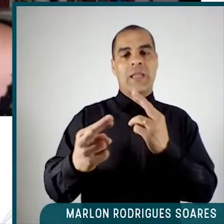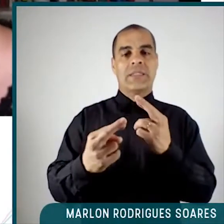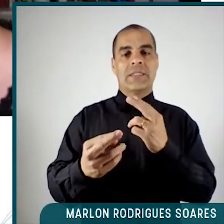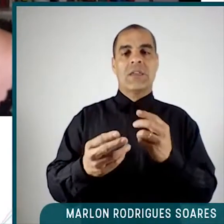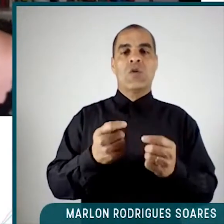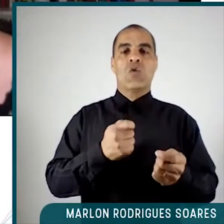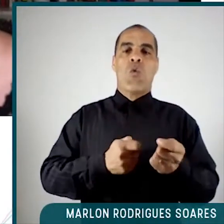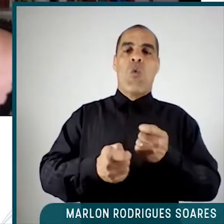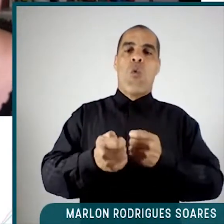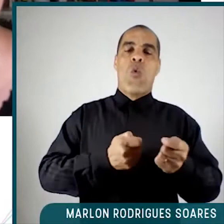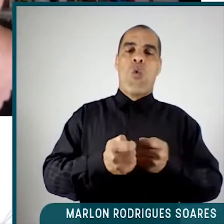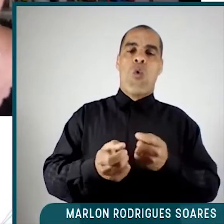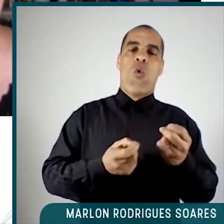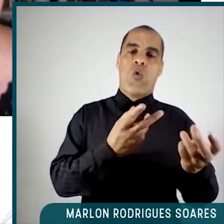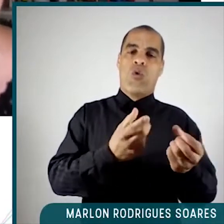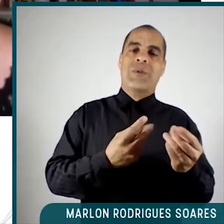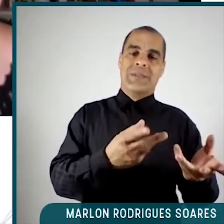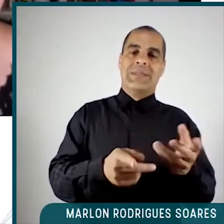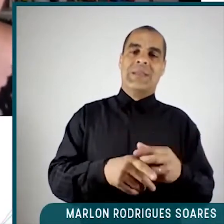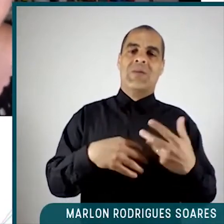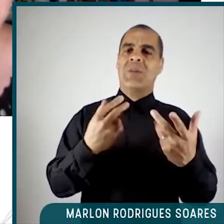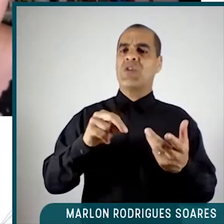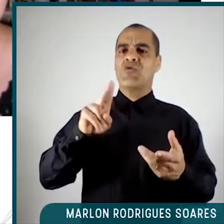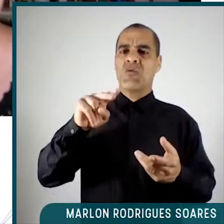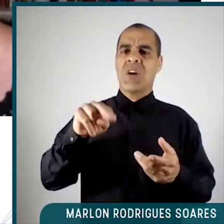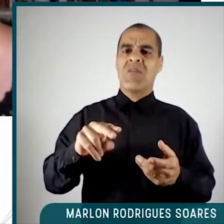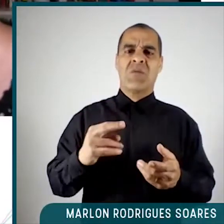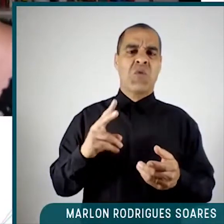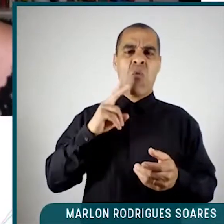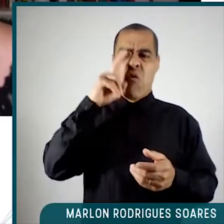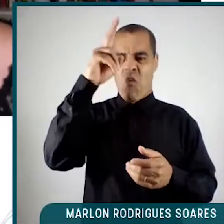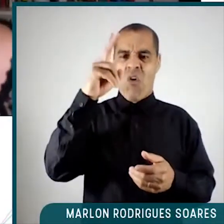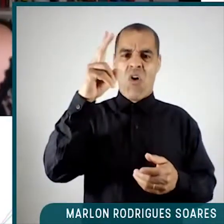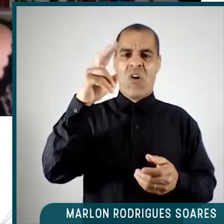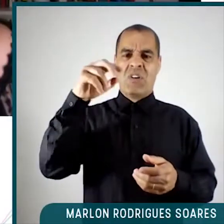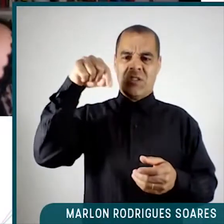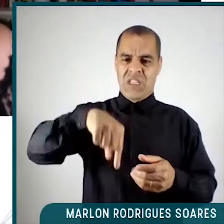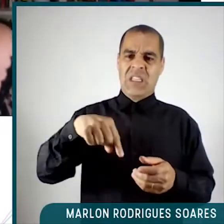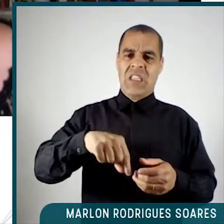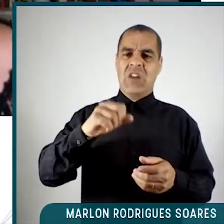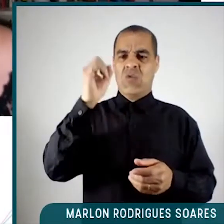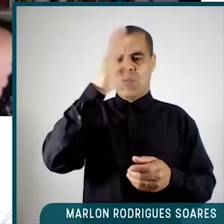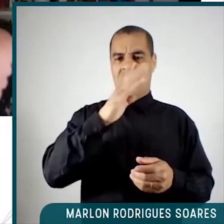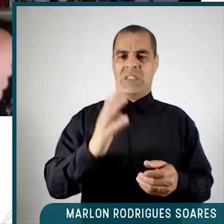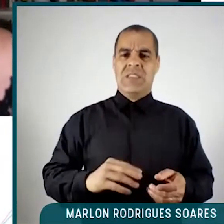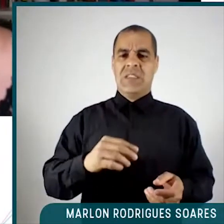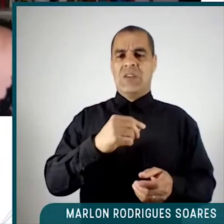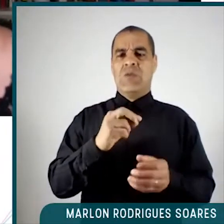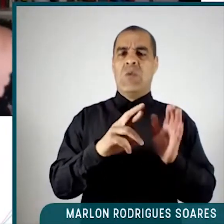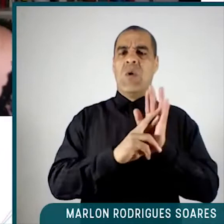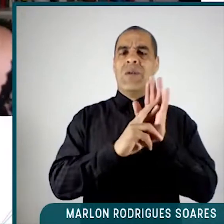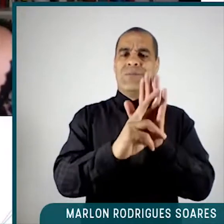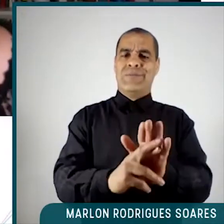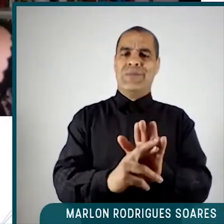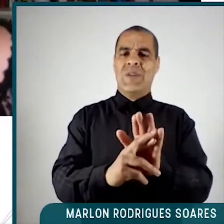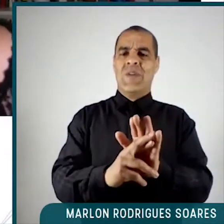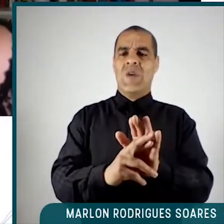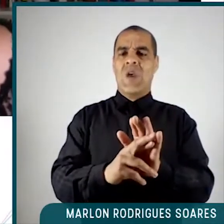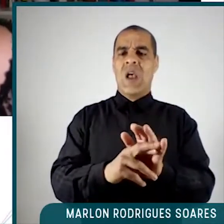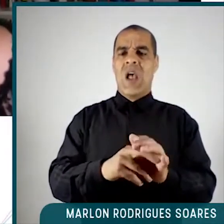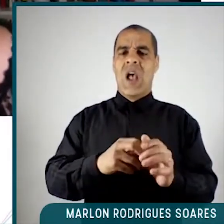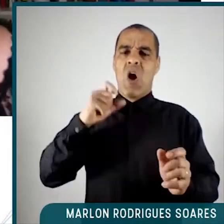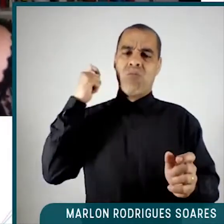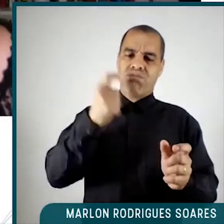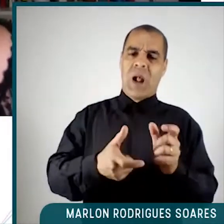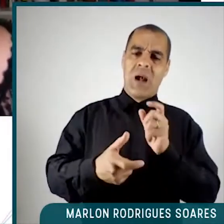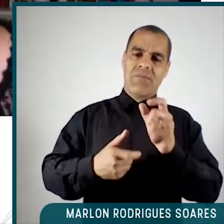tão fortes de diplomatas chineses, inclusive lotados aqui no Brasil, a ofensas que foram cometidas pela